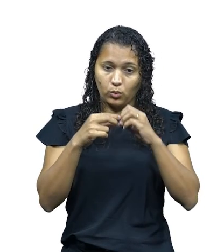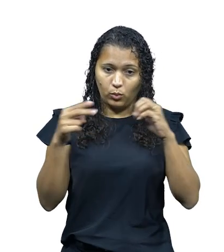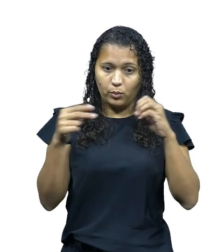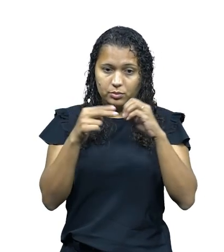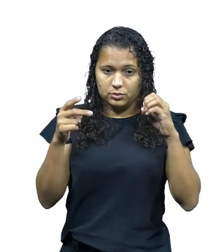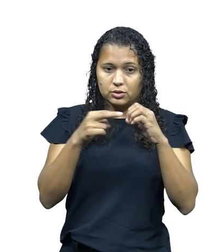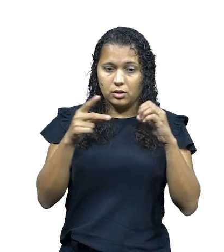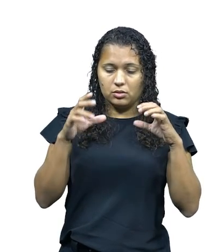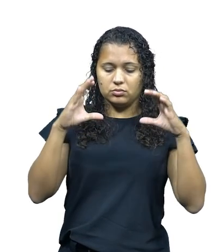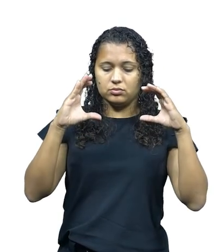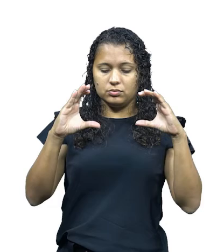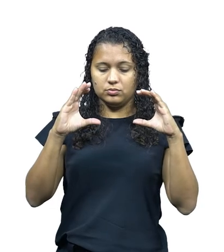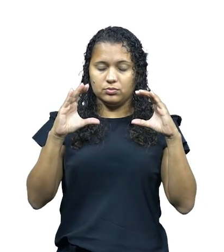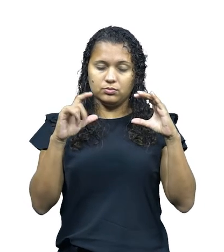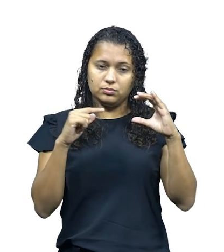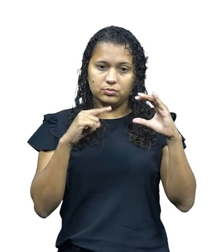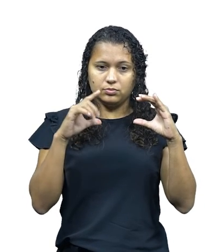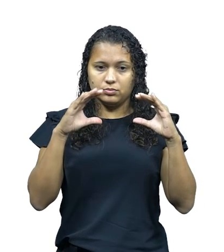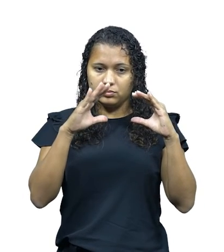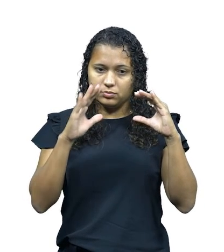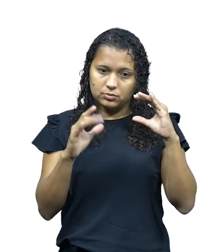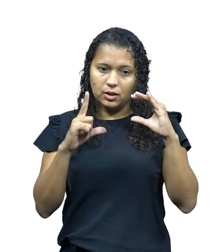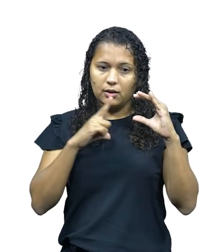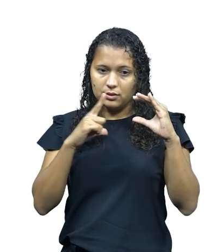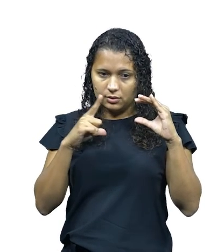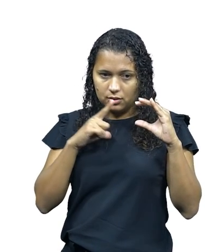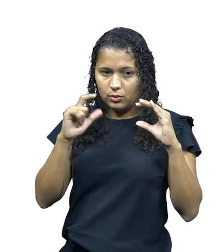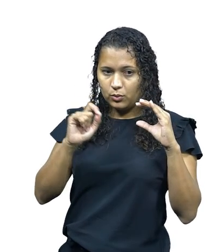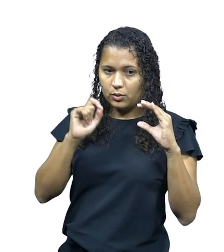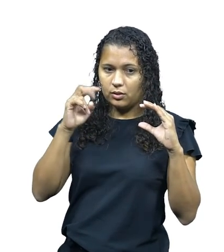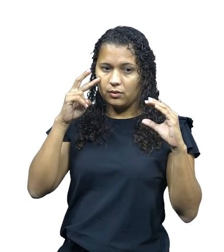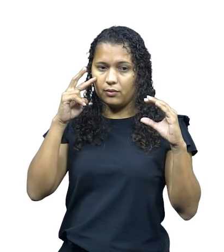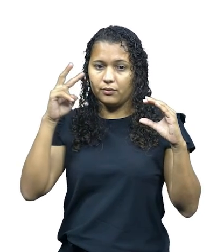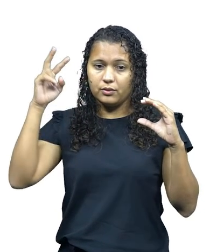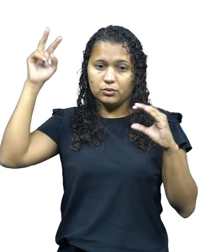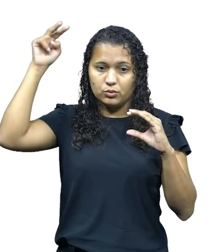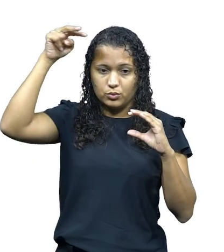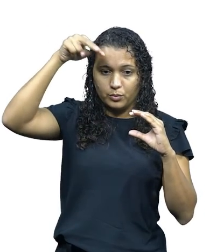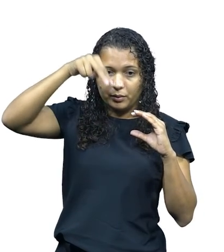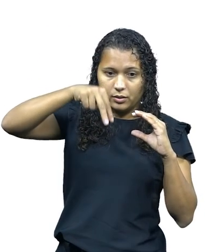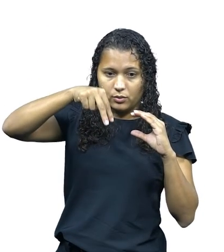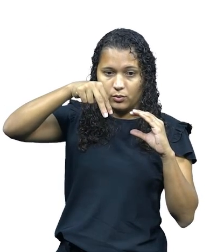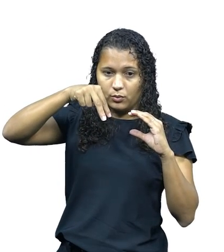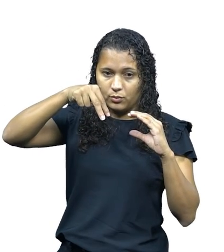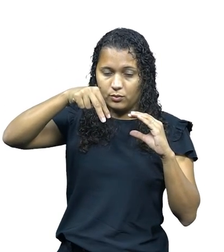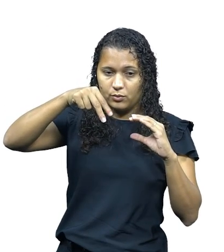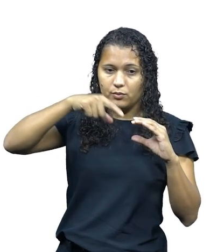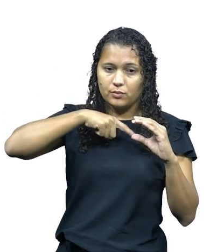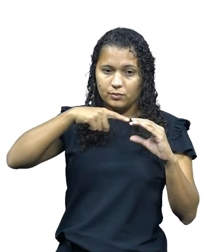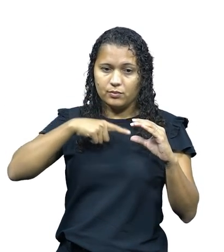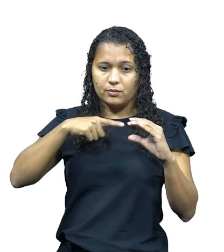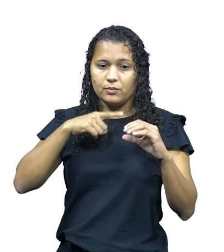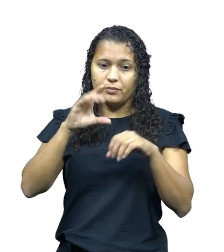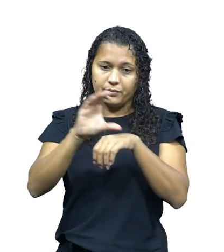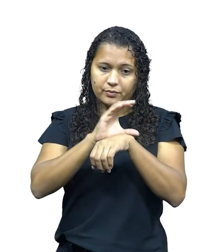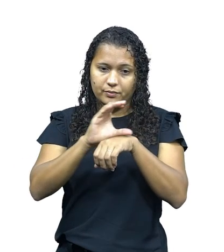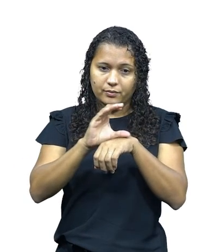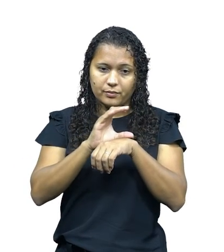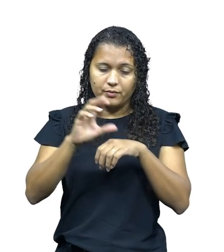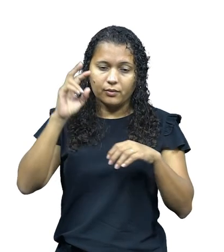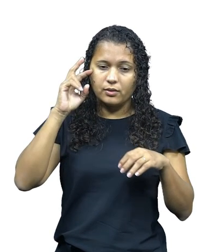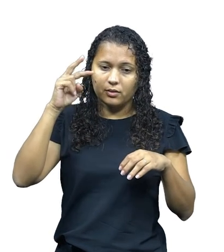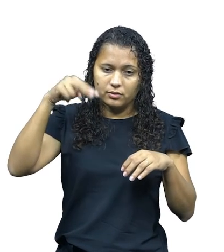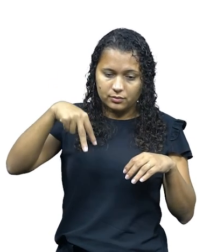Aqui nós temos o objeto a ser analisado, né? Então, nós temos a vista superior, que está